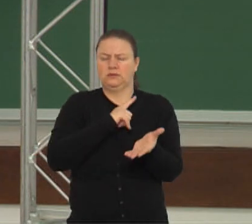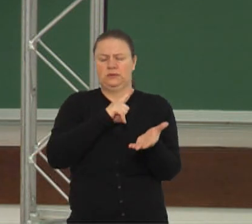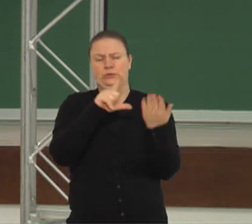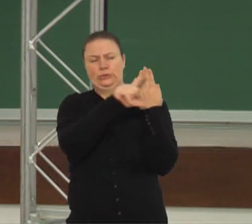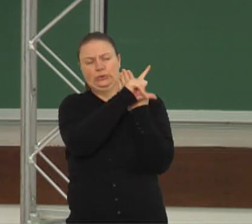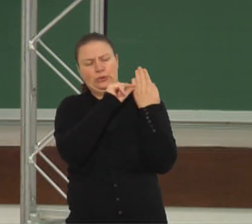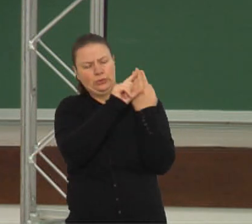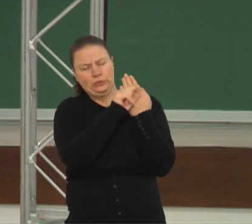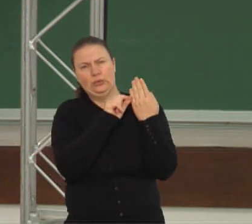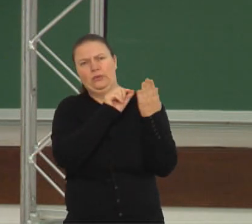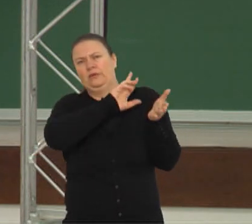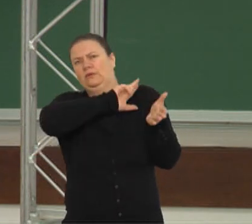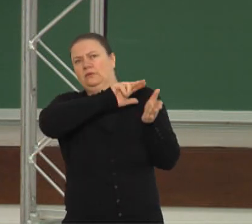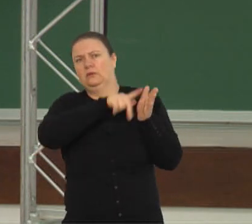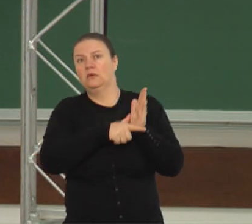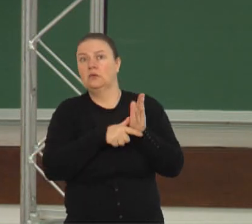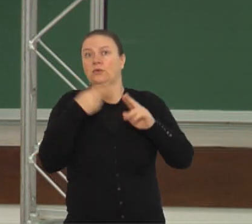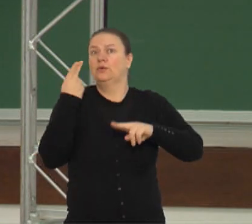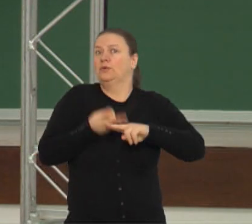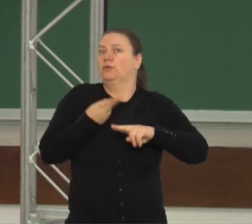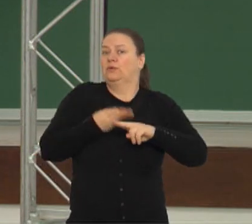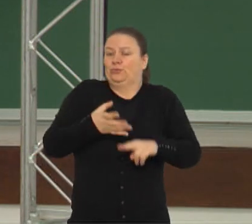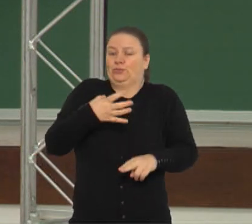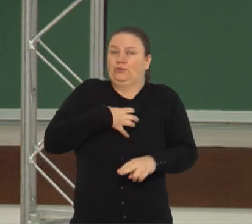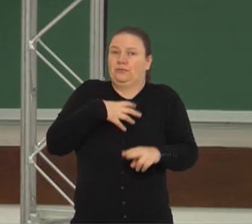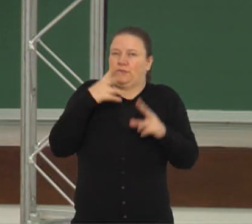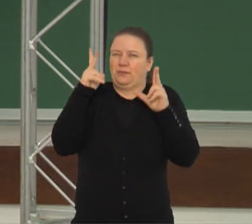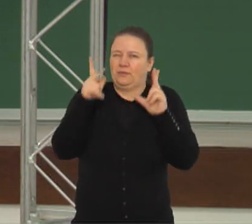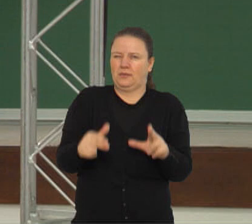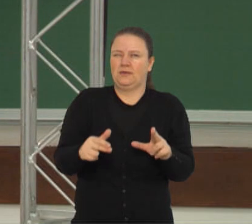desse mesmo recurso.